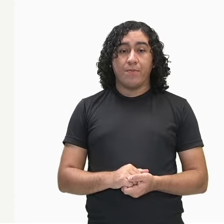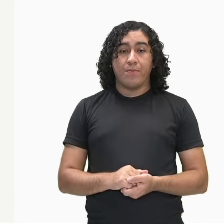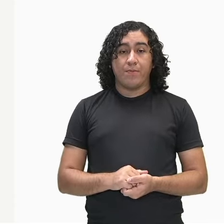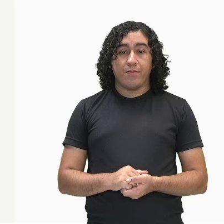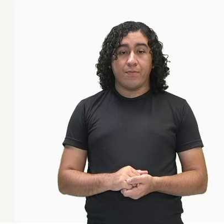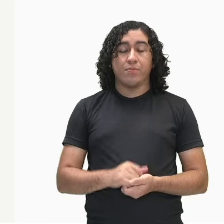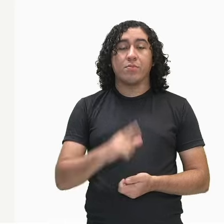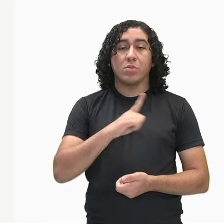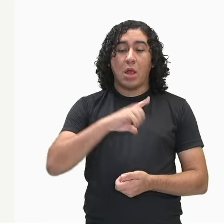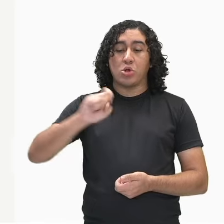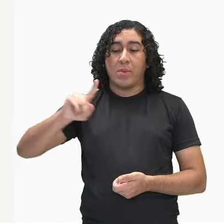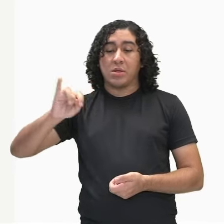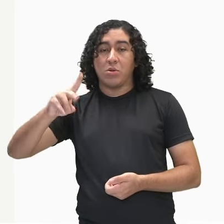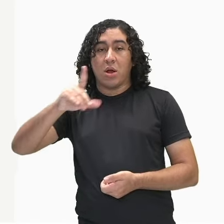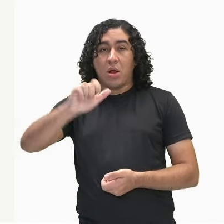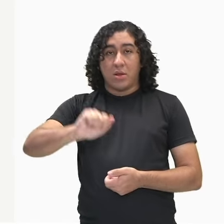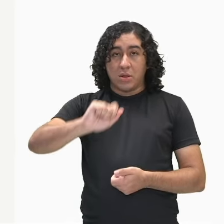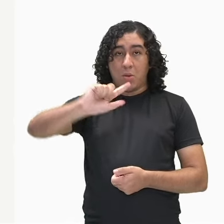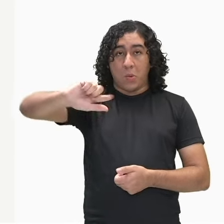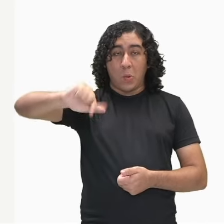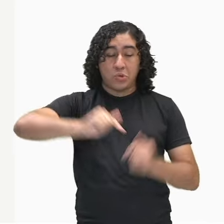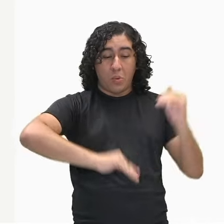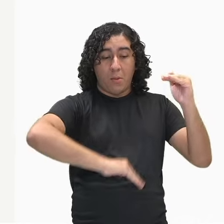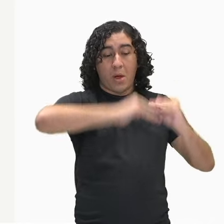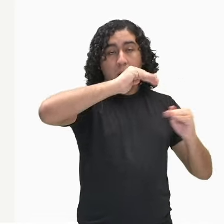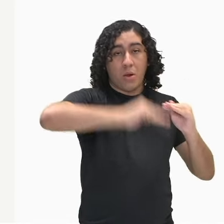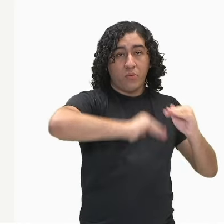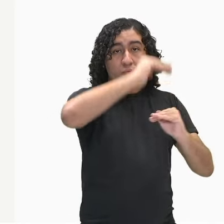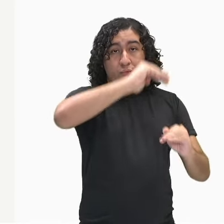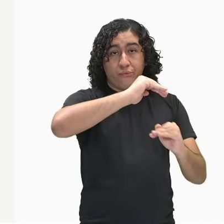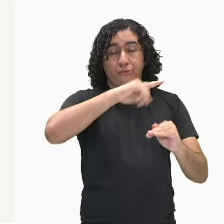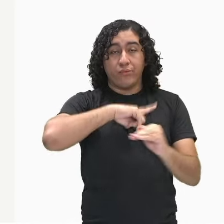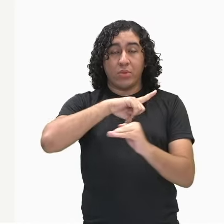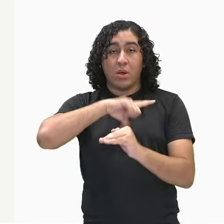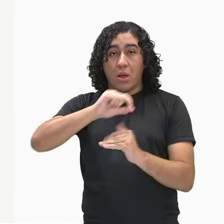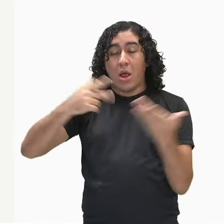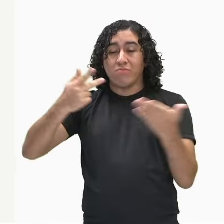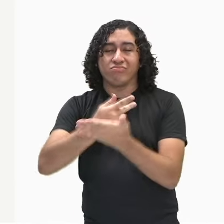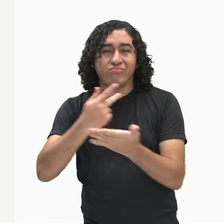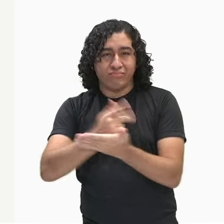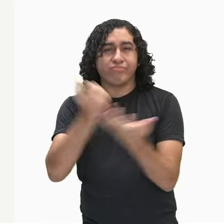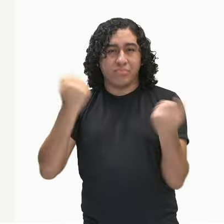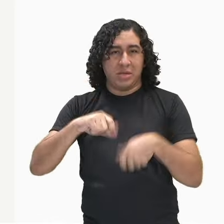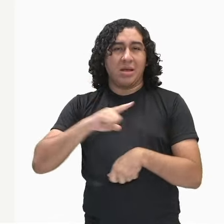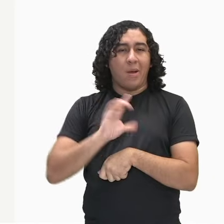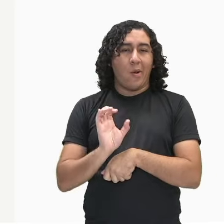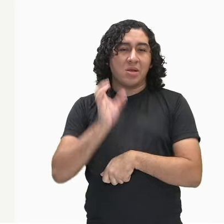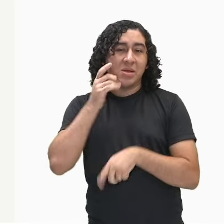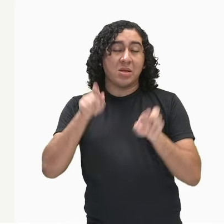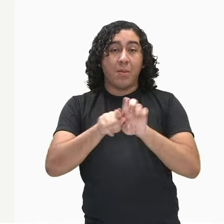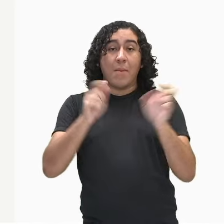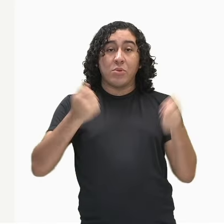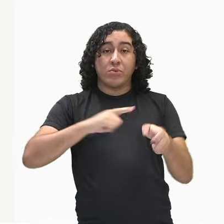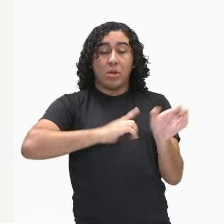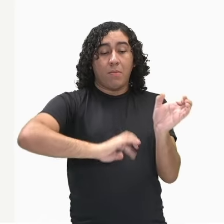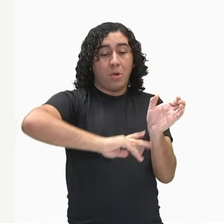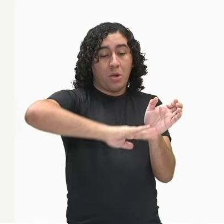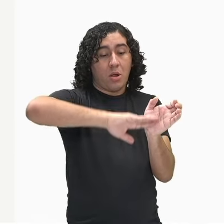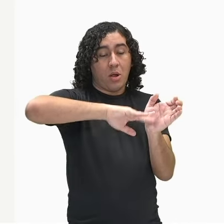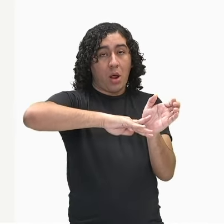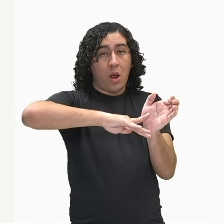ultrapassa o coeficiente de solubilidade. São instáveis e podem precipitar, ou seja, podem formar